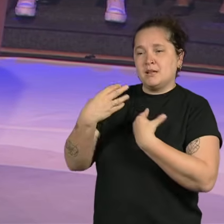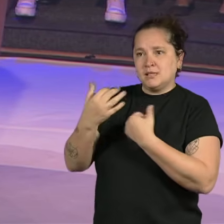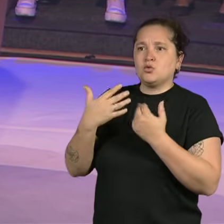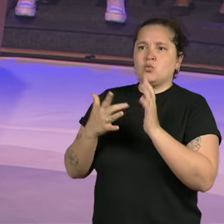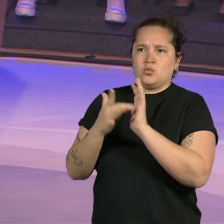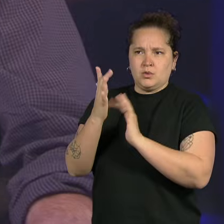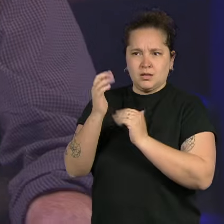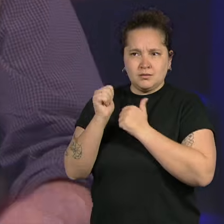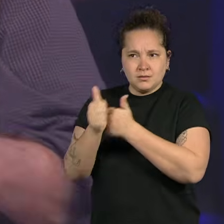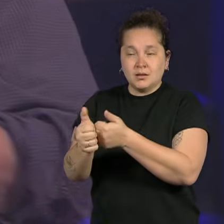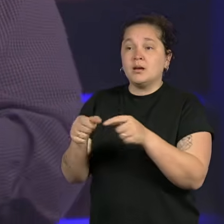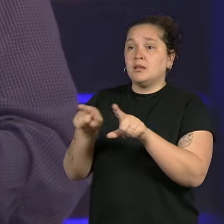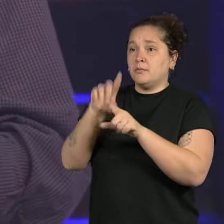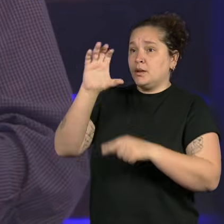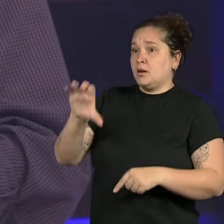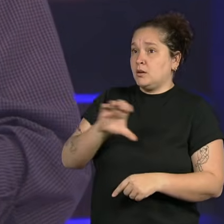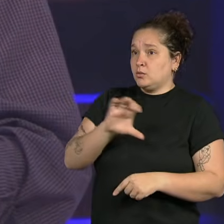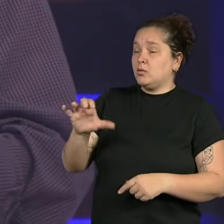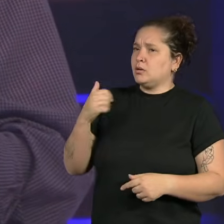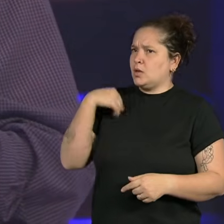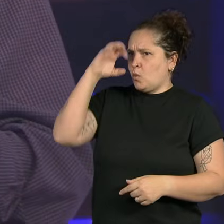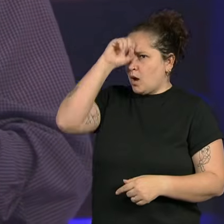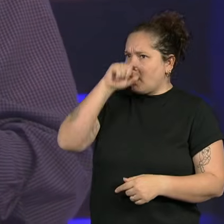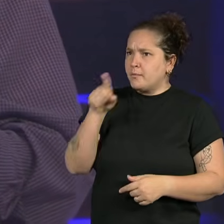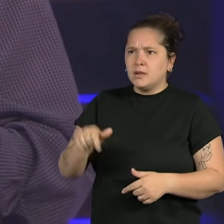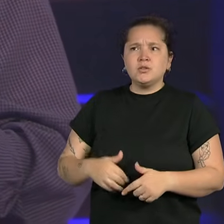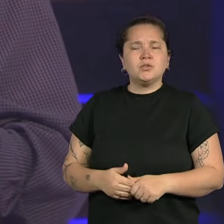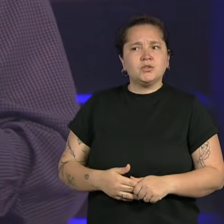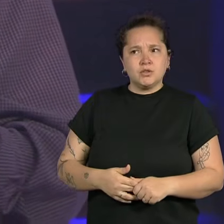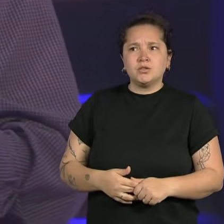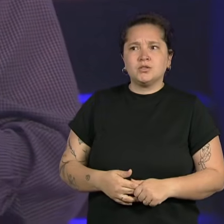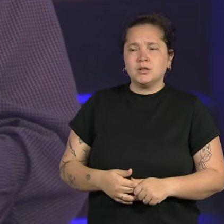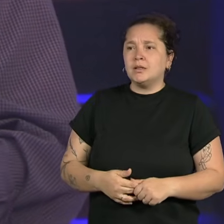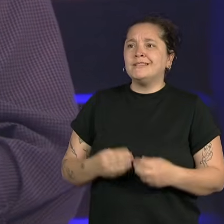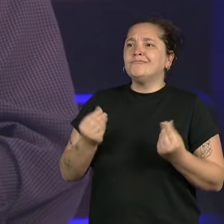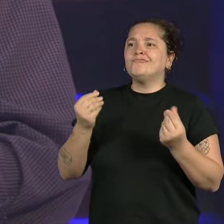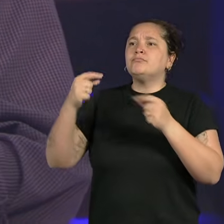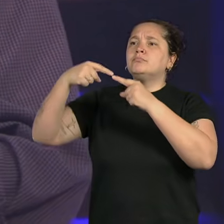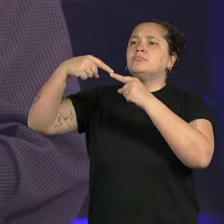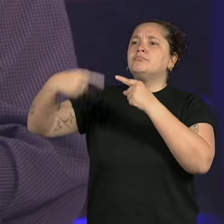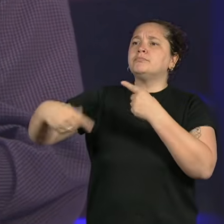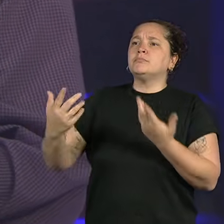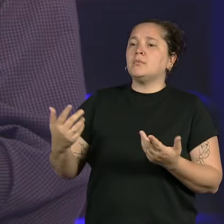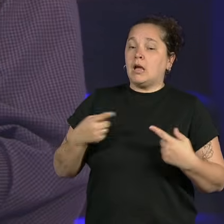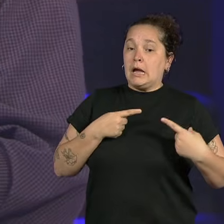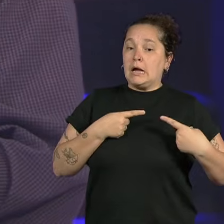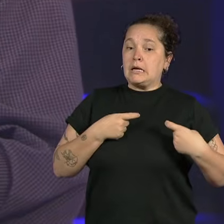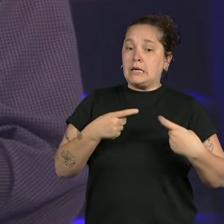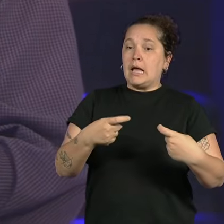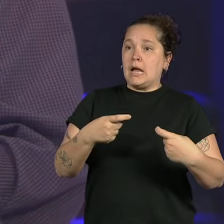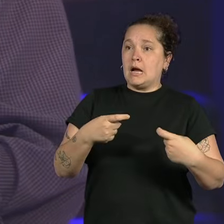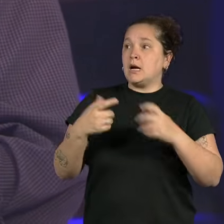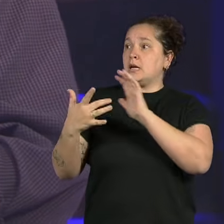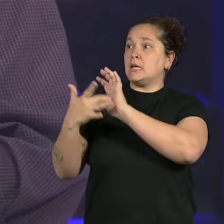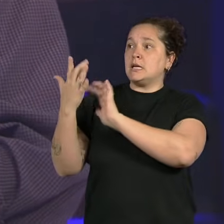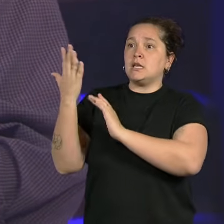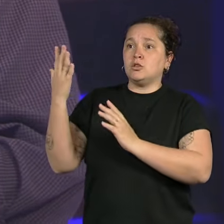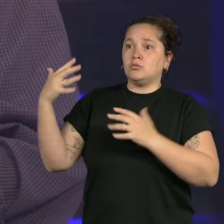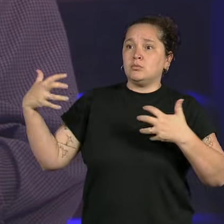pelos meus pais e tudo. E aprendi muito isso, não rima guerra e Cristo, né? O